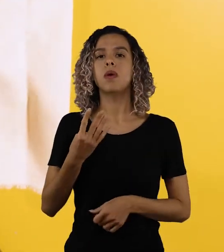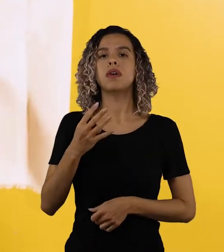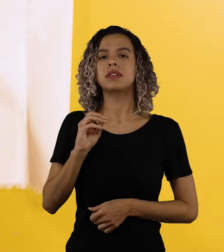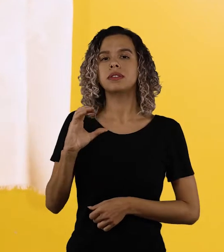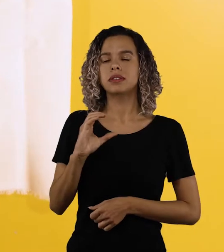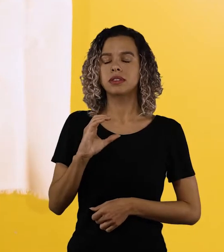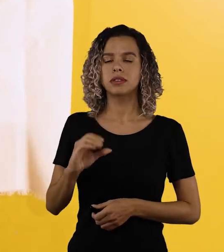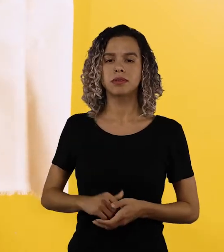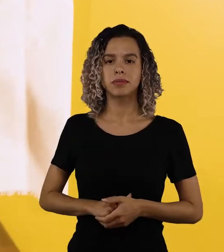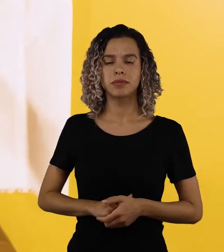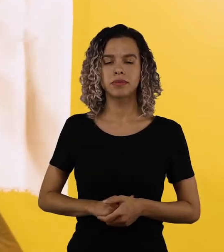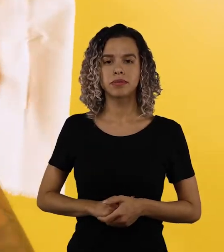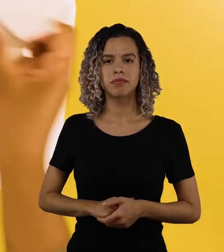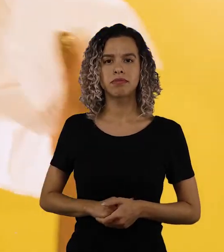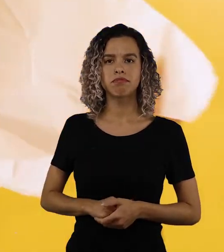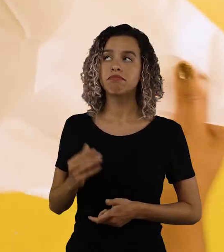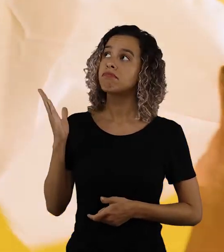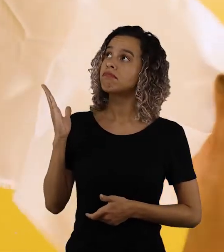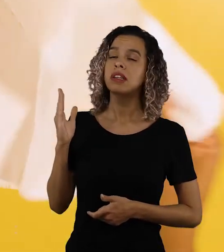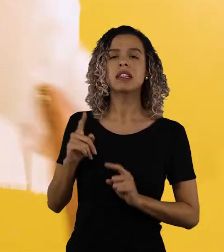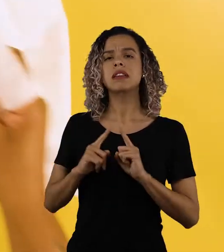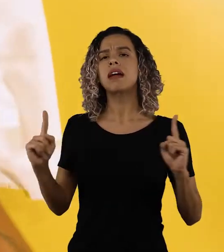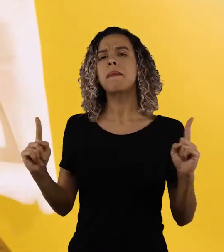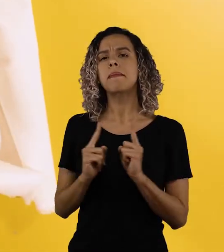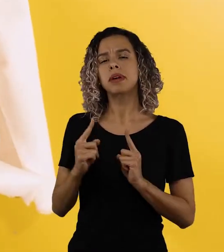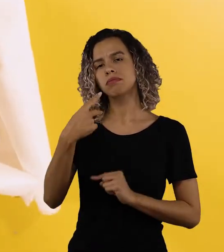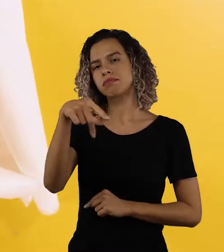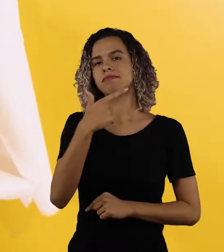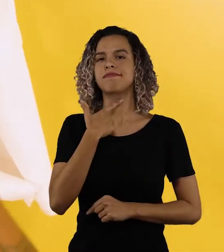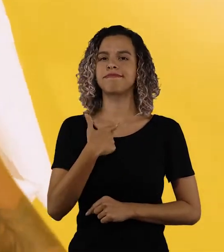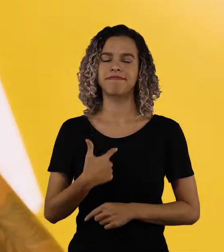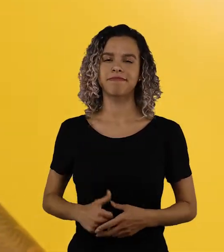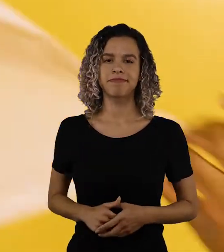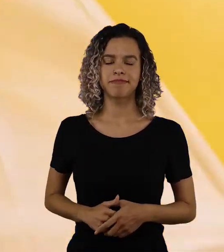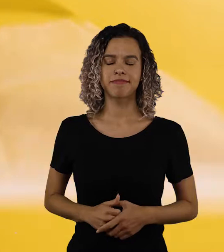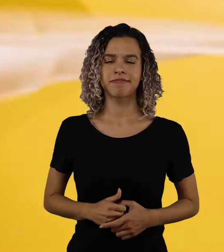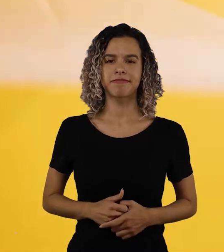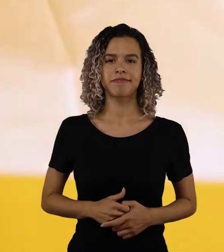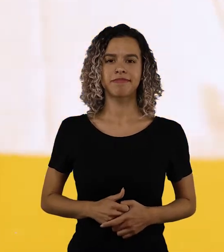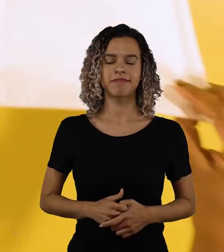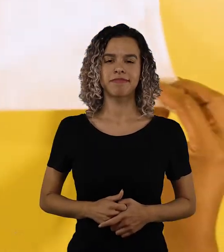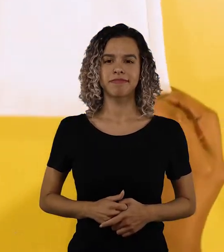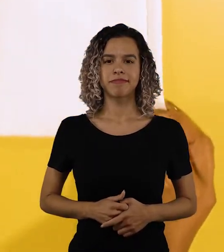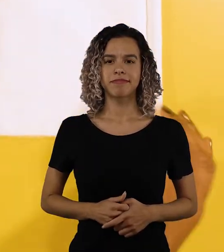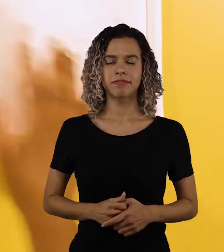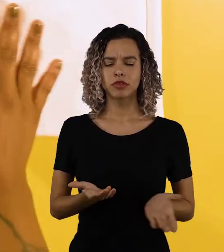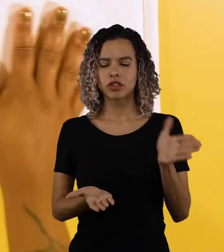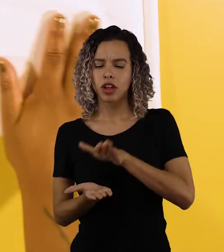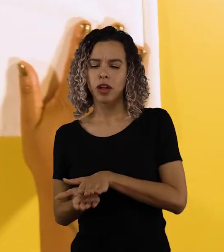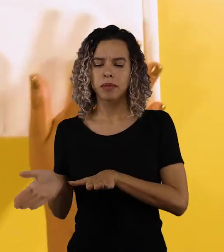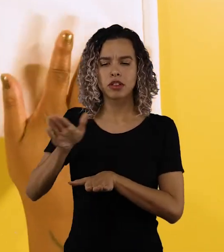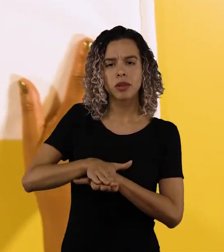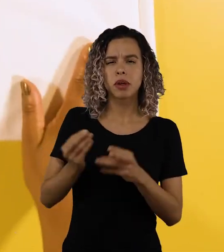por 40 centímetros. Você pode usar o tecido do tamanho que você preferir. Aqui eu vou dar uma sugestão